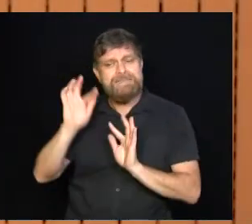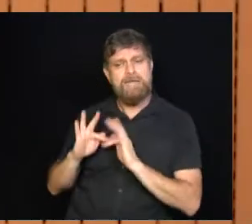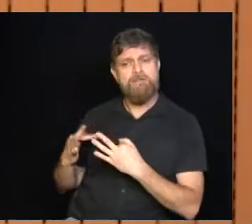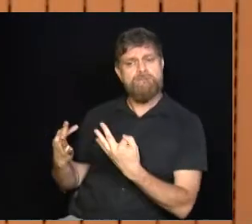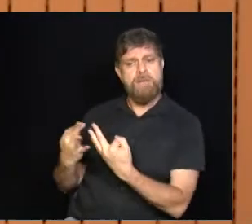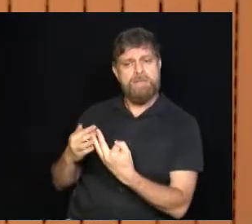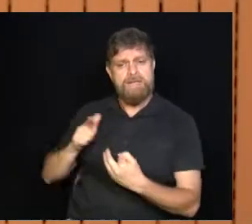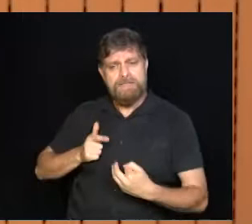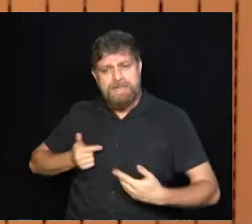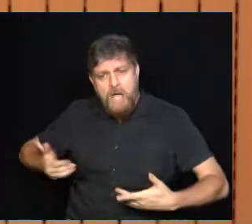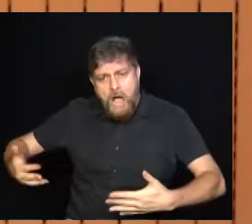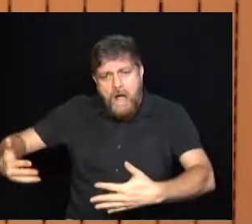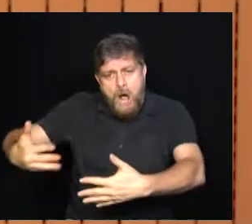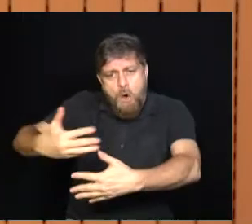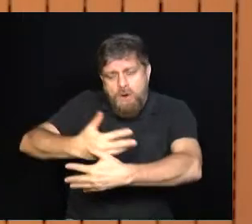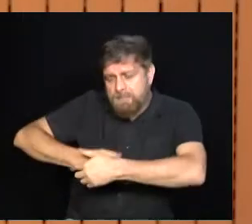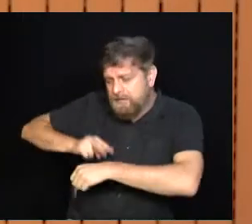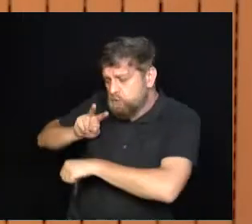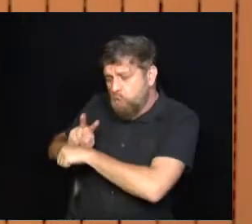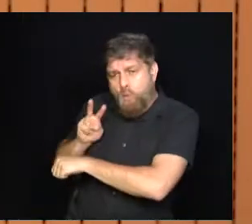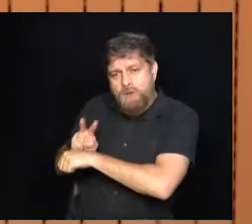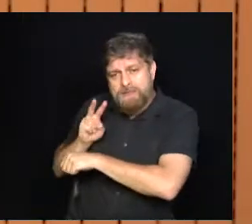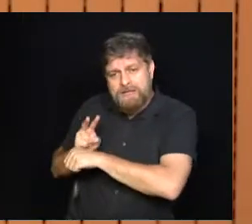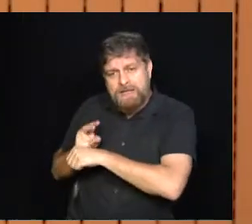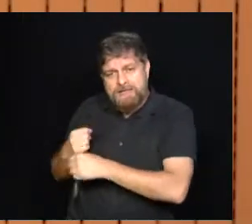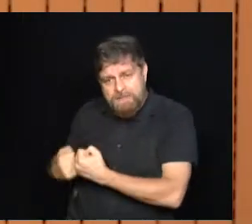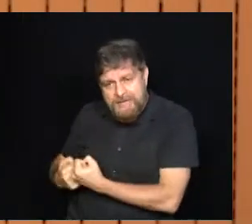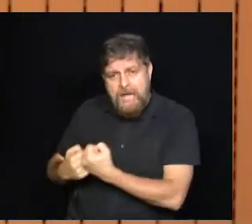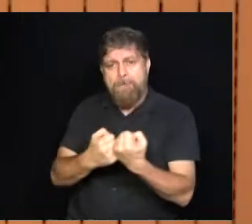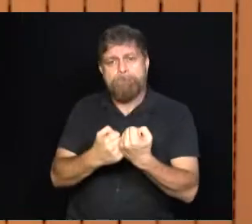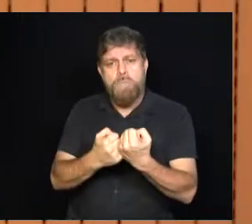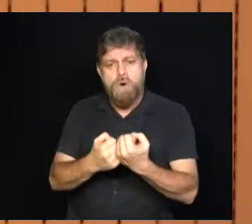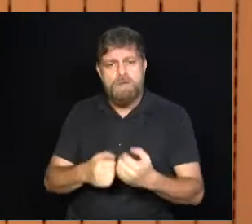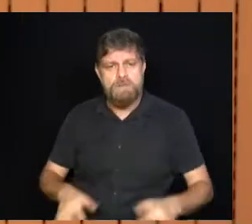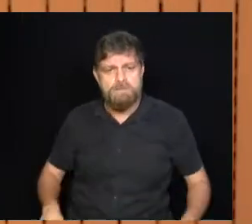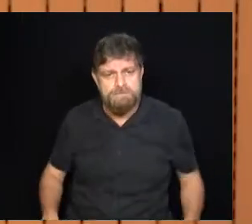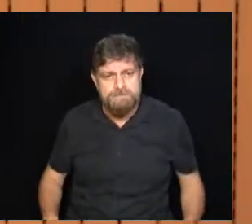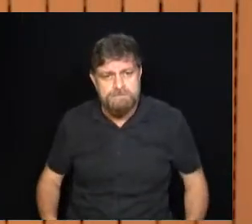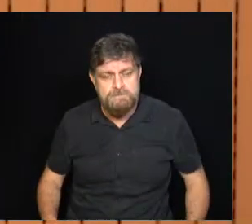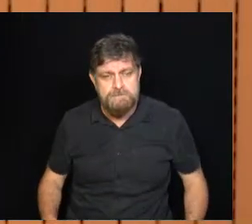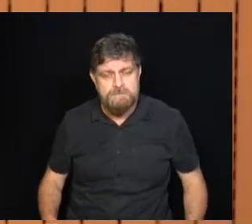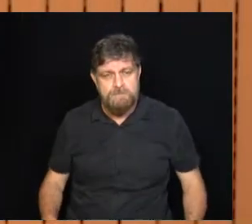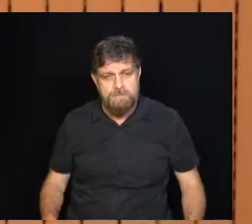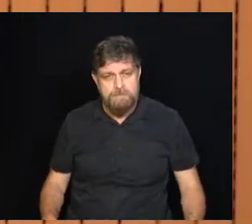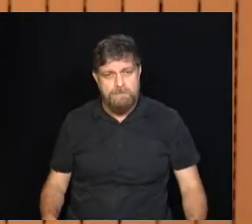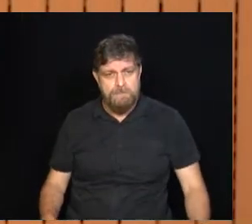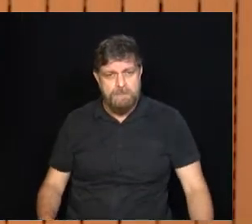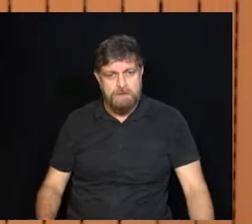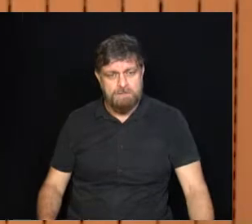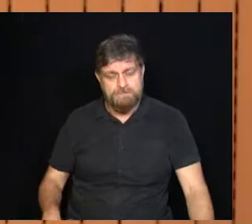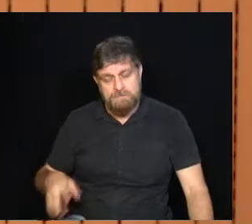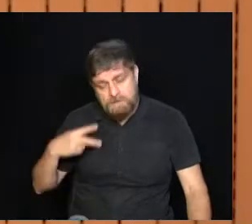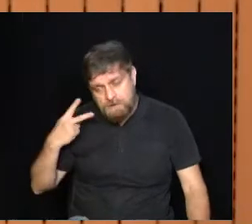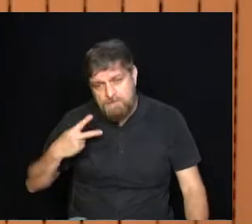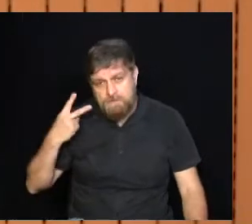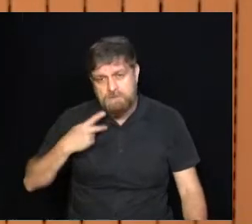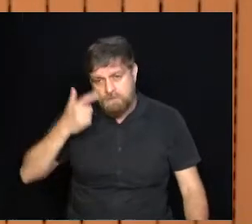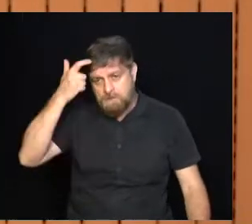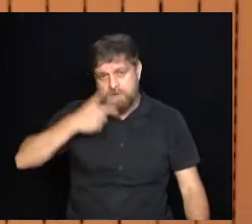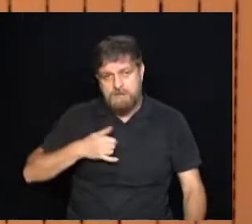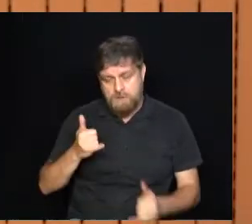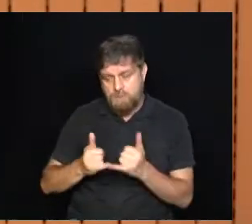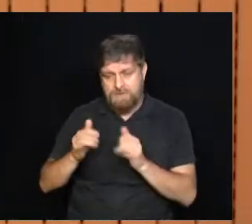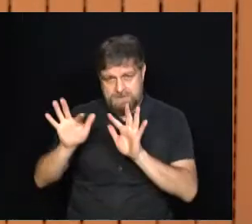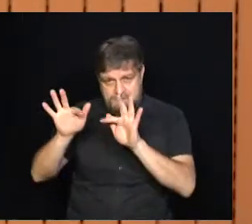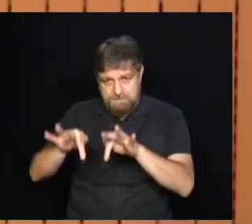esse acolhimento, esse cuidado e ajuda as mulheres. E aí, vereador, estou chegando ao fim,